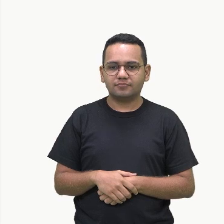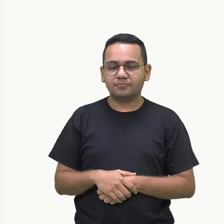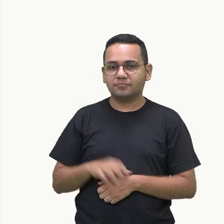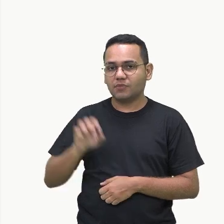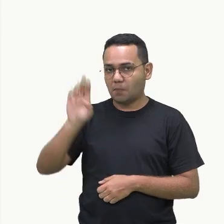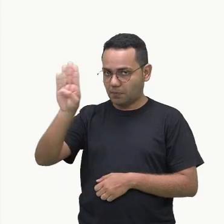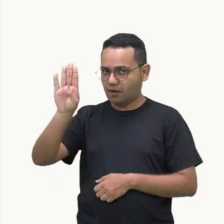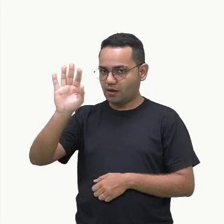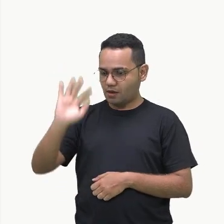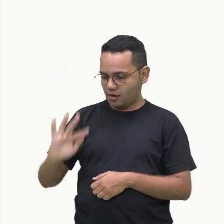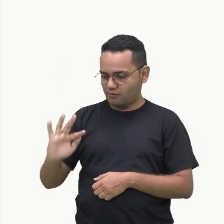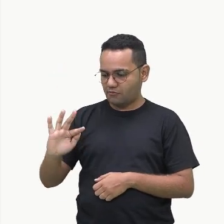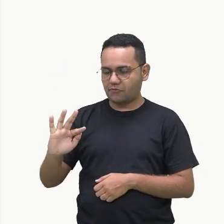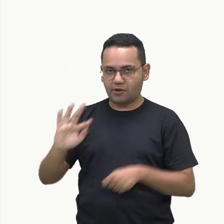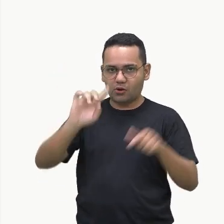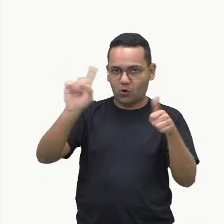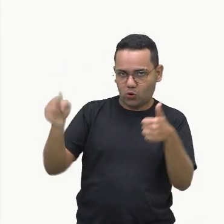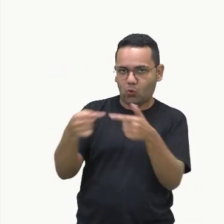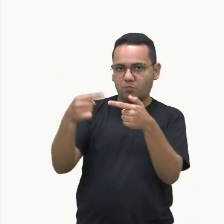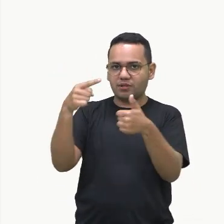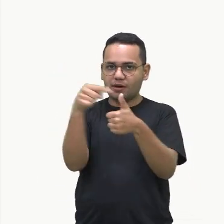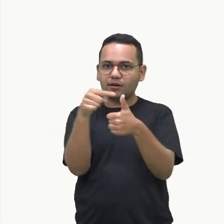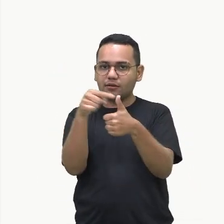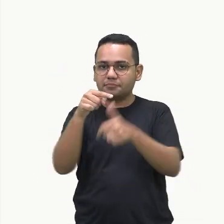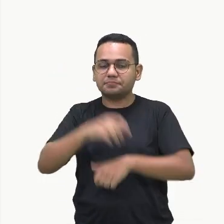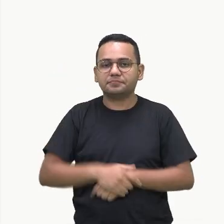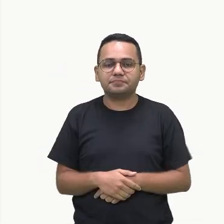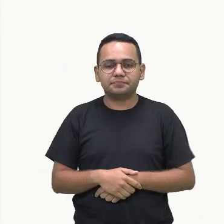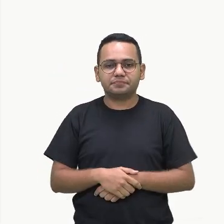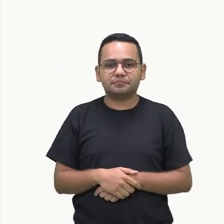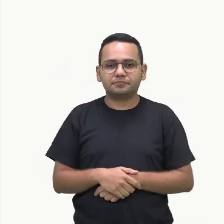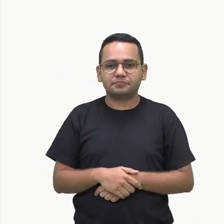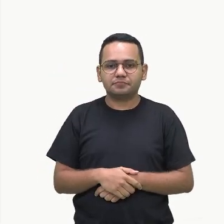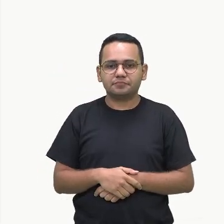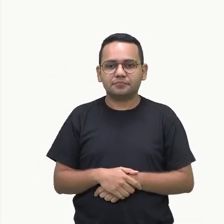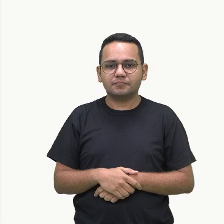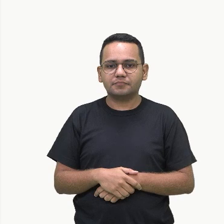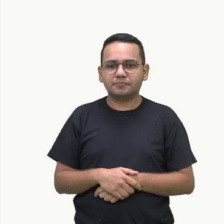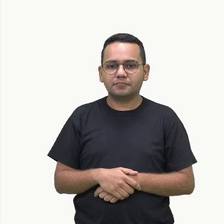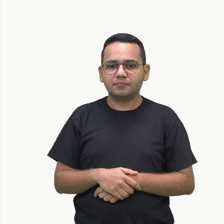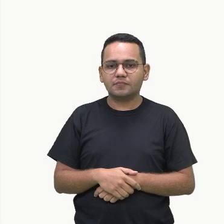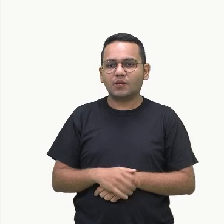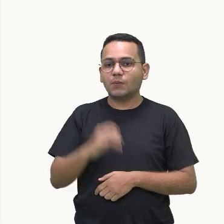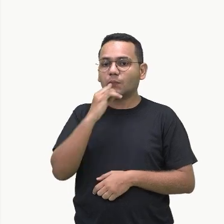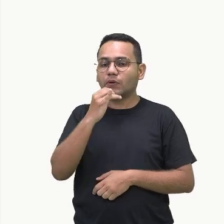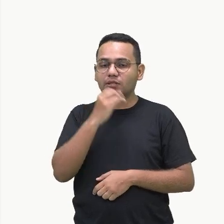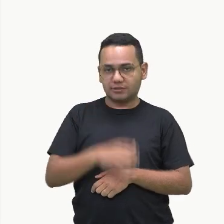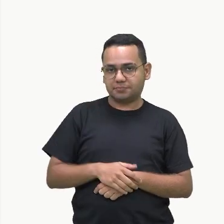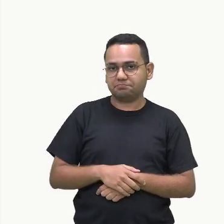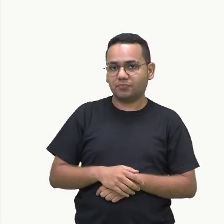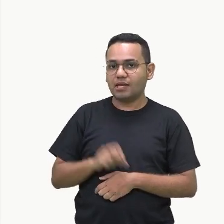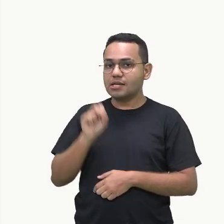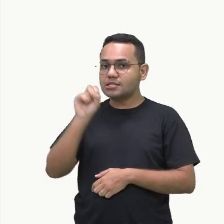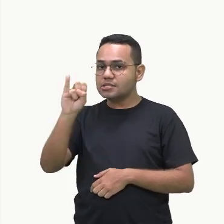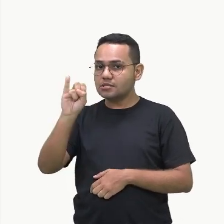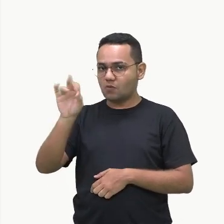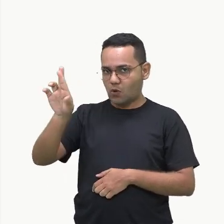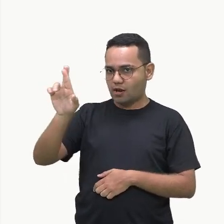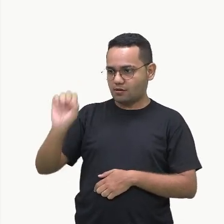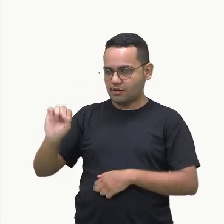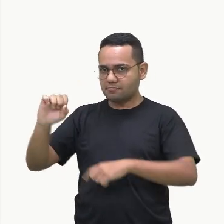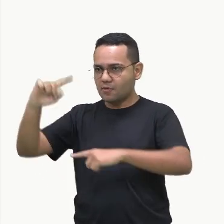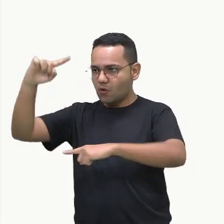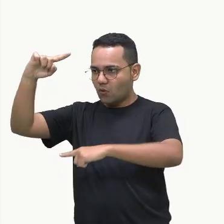são ângulos correspondentes, porque se a letra R viesse para o lugar da S, o ângulo